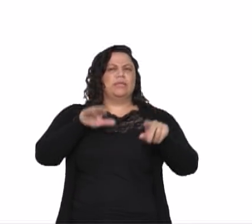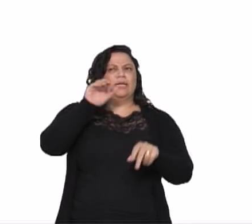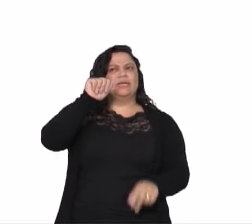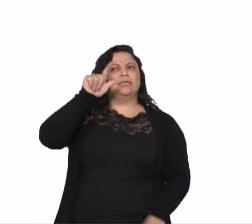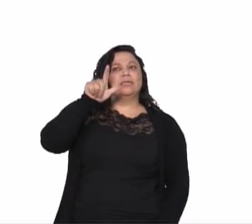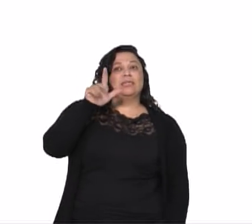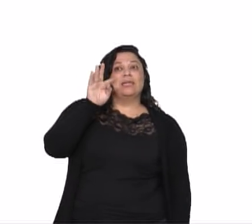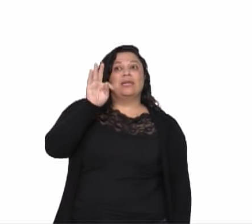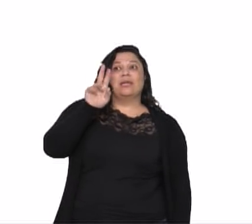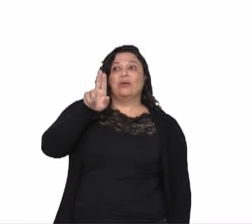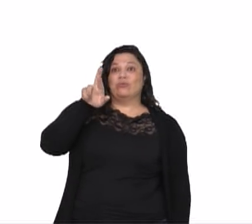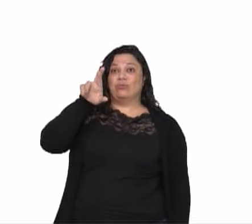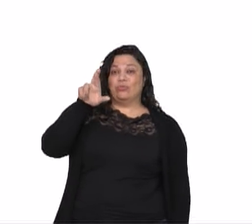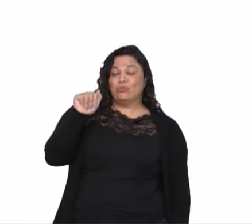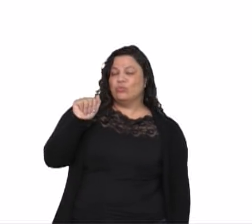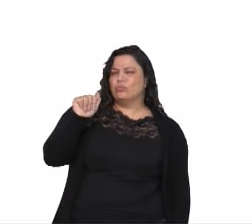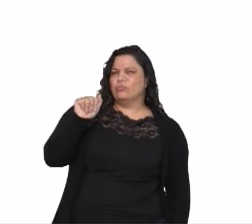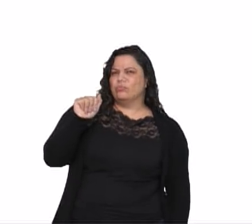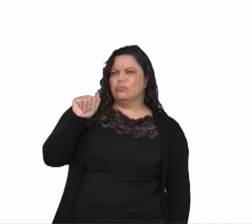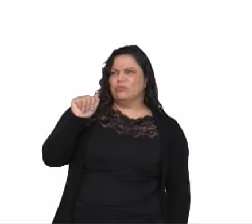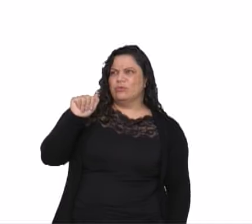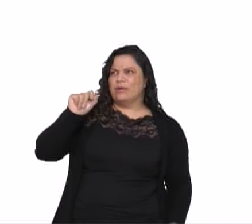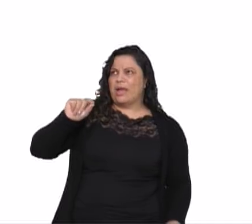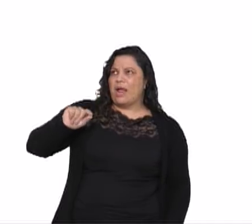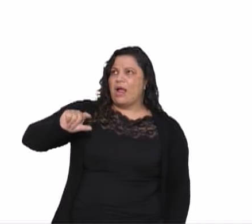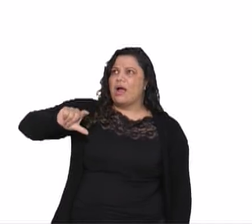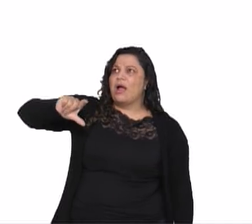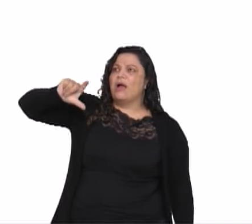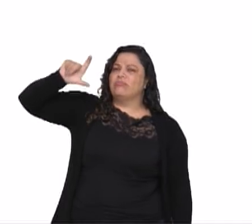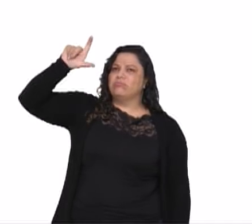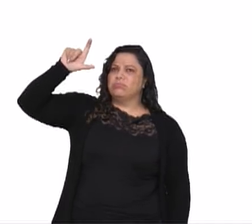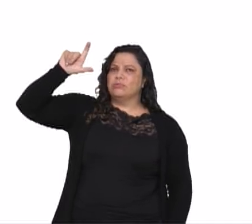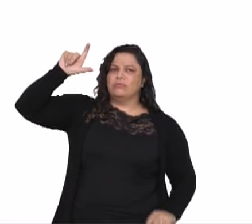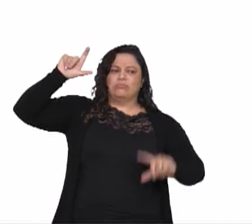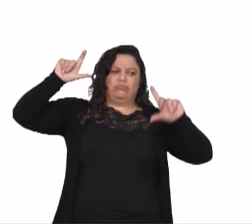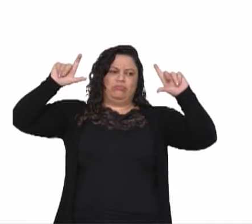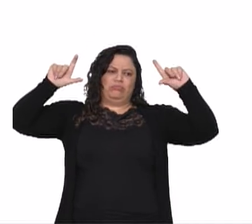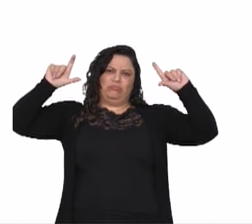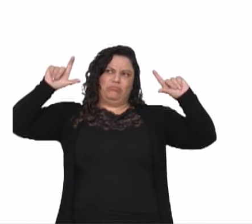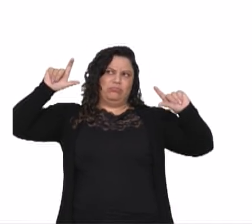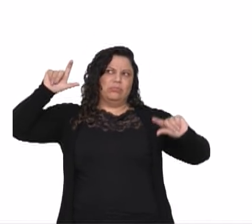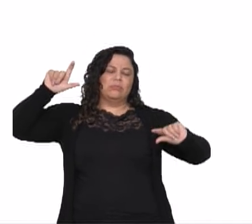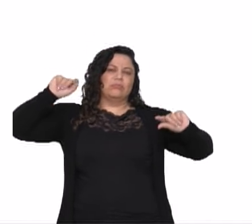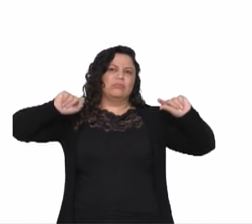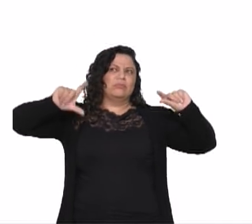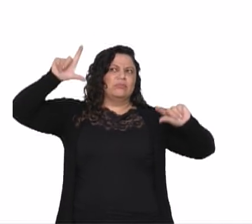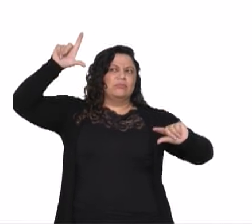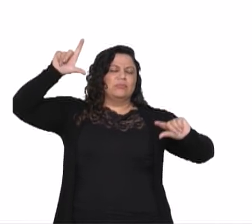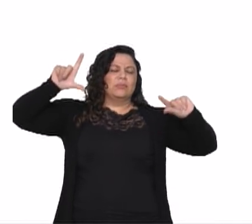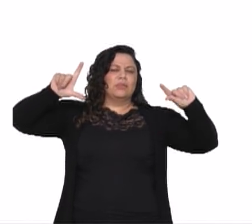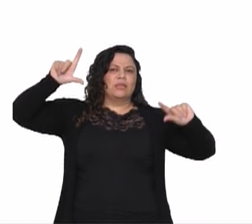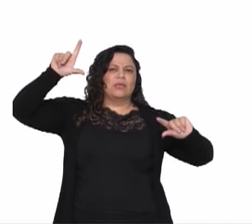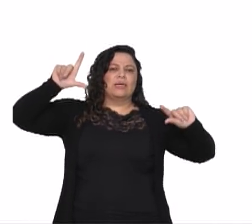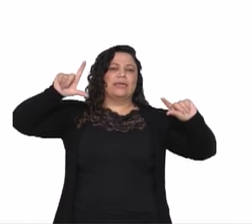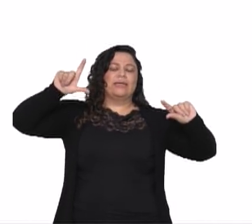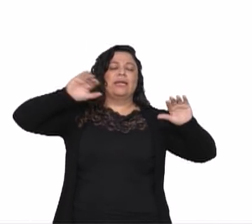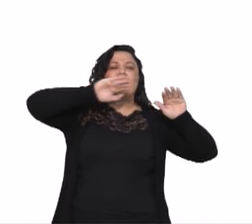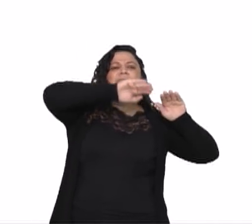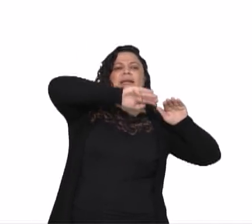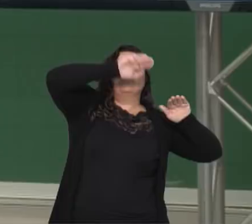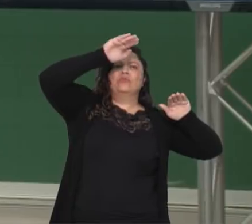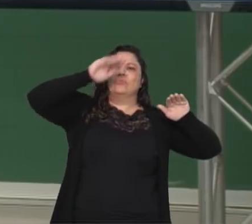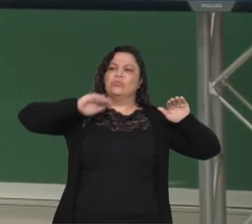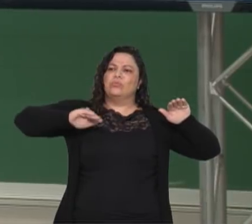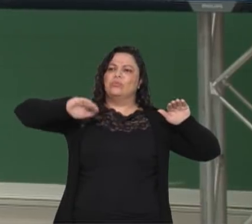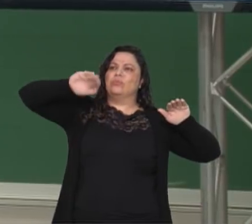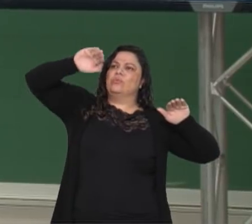lá no início, eu falei para vocês que ela se refere ao grave e ao agudo. E ela se dá pela quantidade de vibrações por